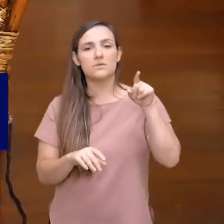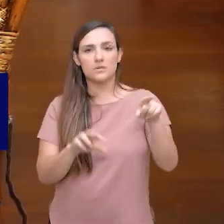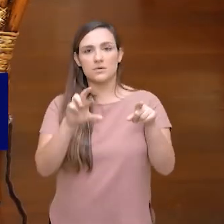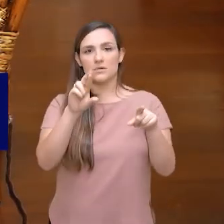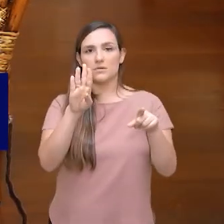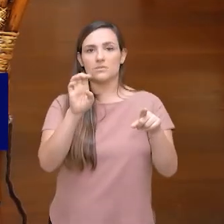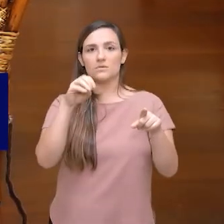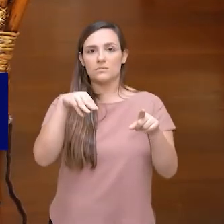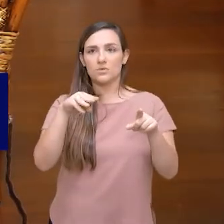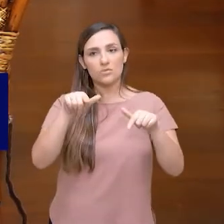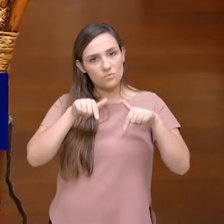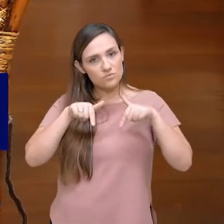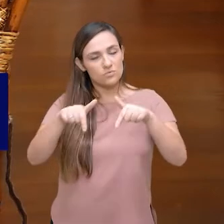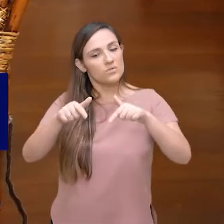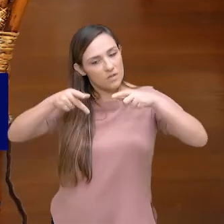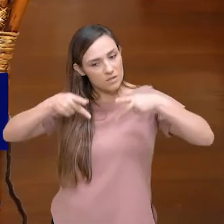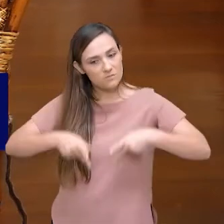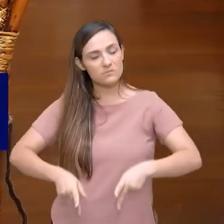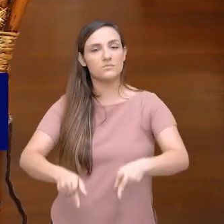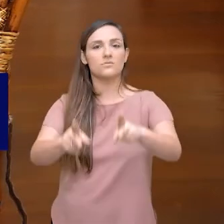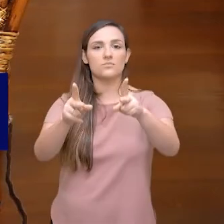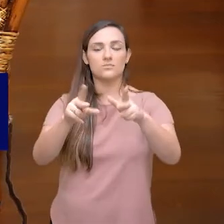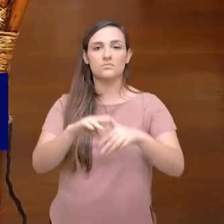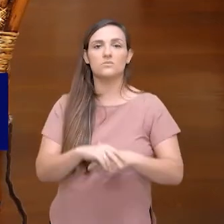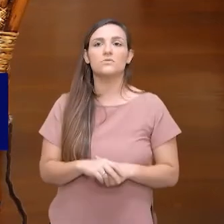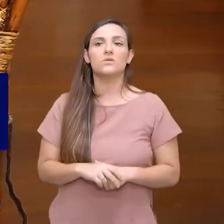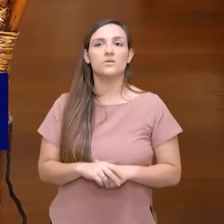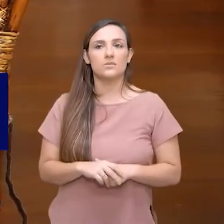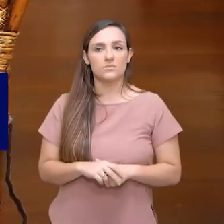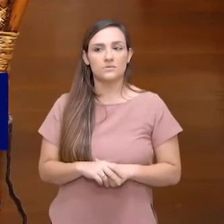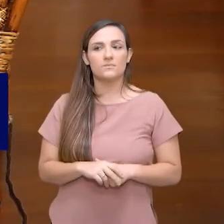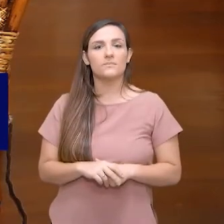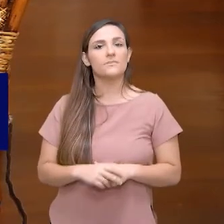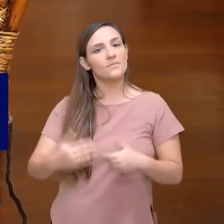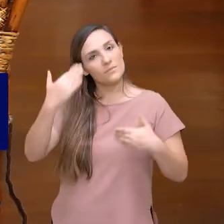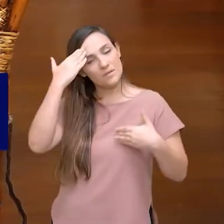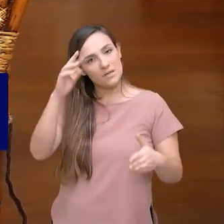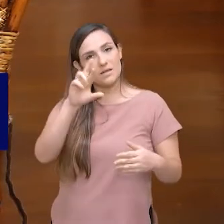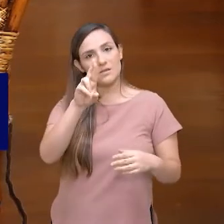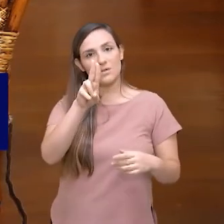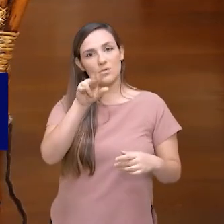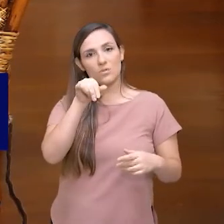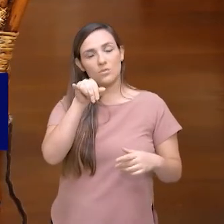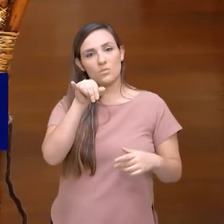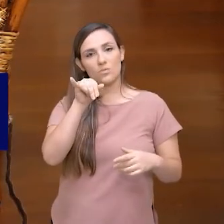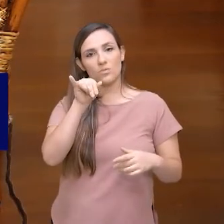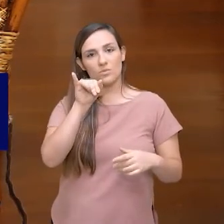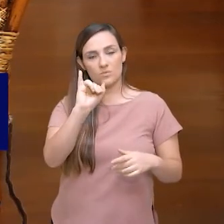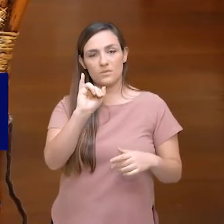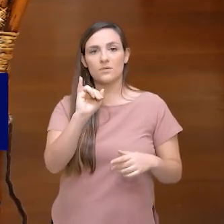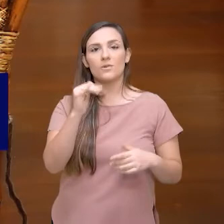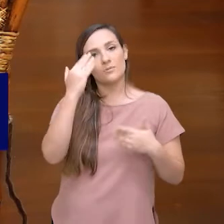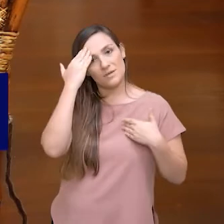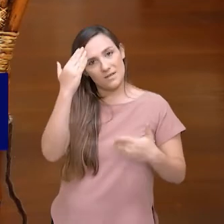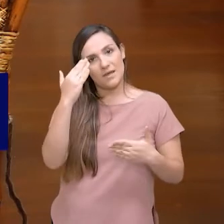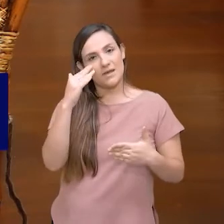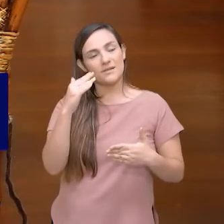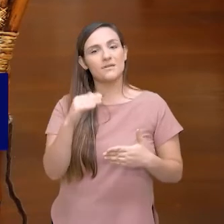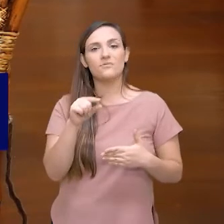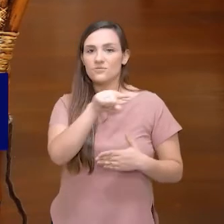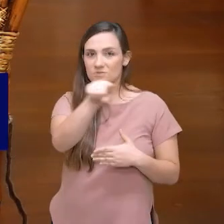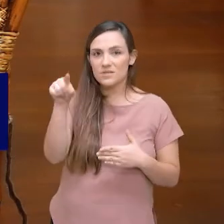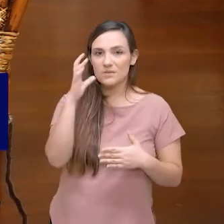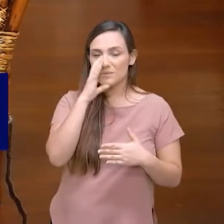para continuar a luta, o sonho. O sonho é de fazer a sociedade melhor. Então, Rubem, muito obrigado. Obrigado a você pela sua audiência. Até uma